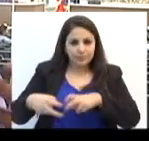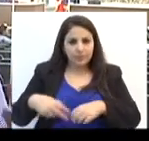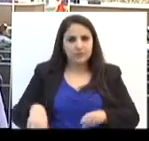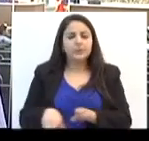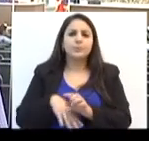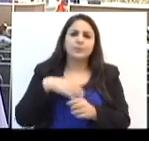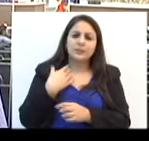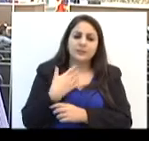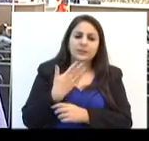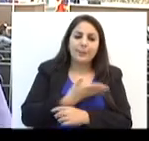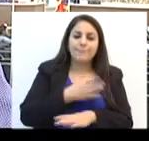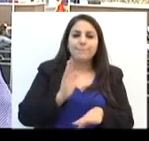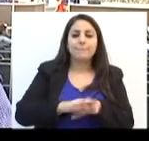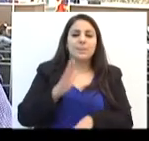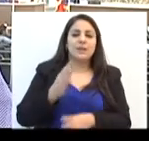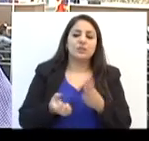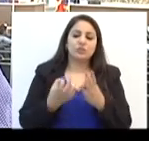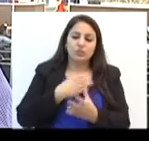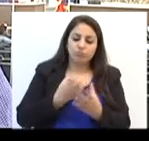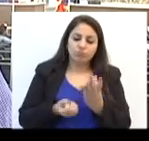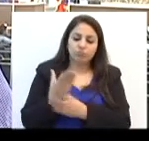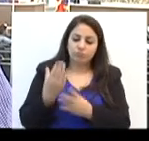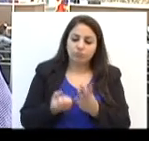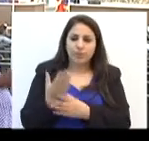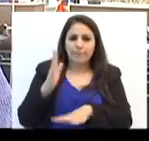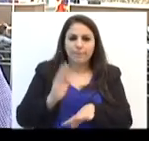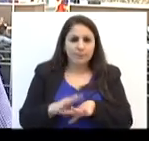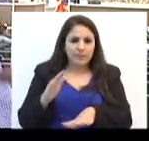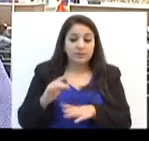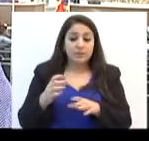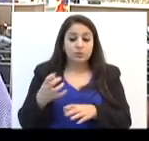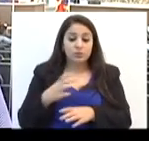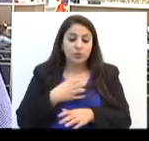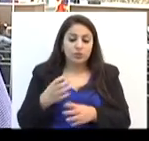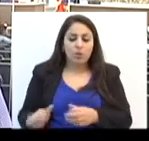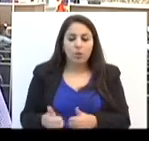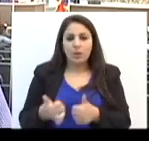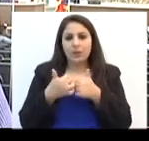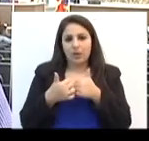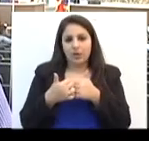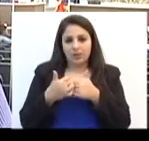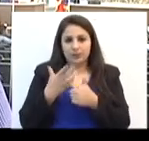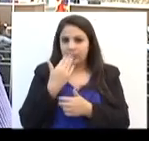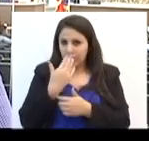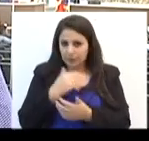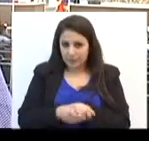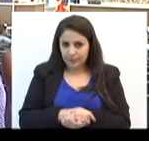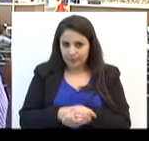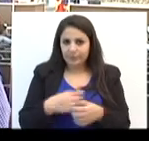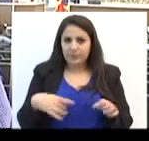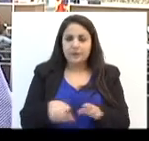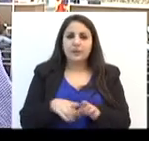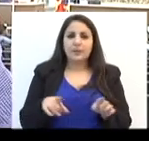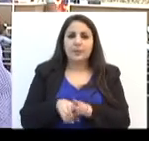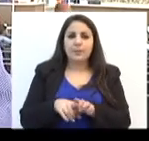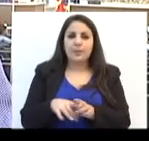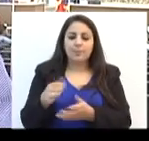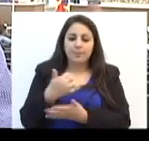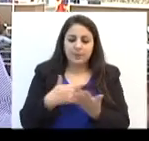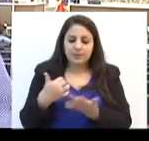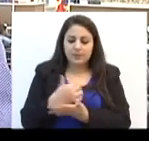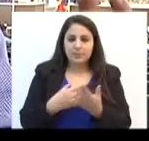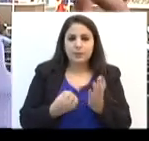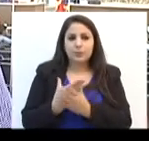com que eles tenham mais condição de produzir mais e produzir com mais qualidade os alimentos. Porque a agricultura familiar basicamente